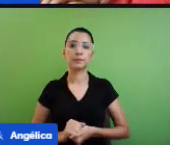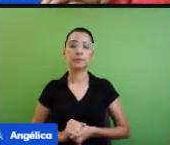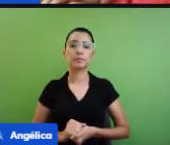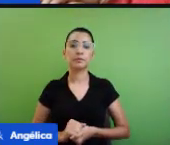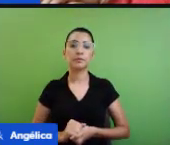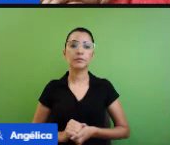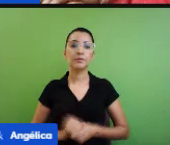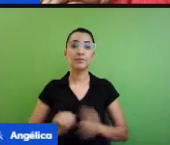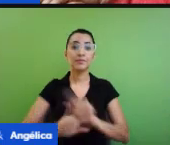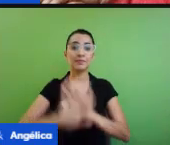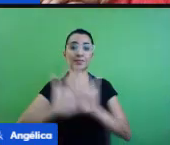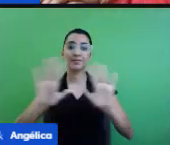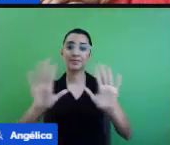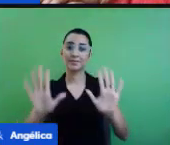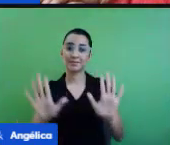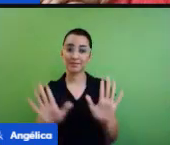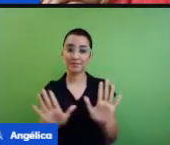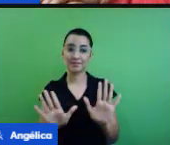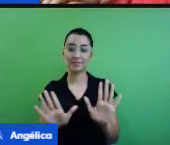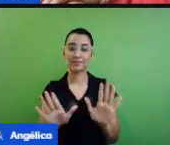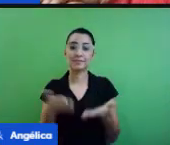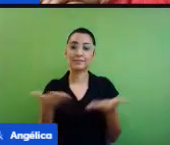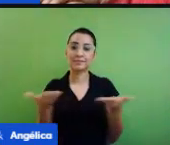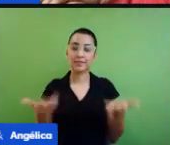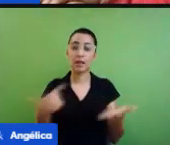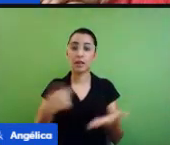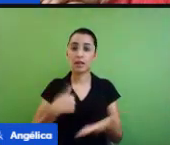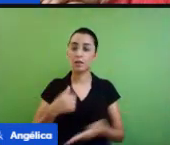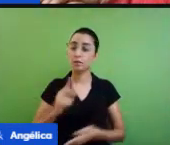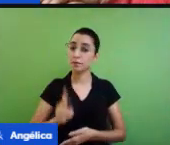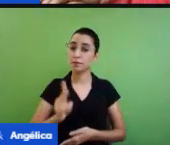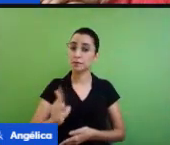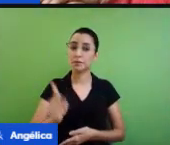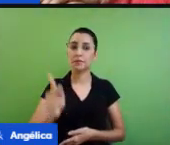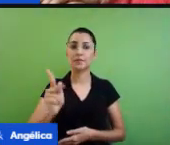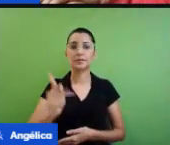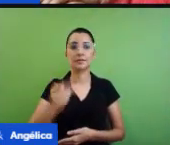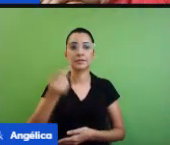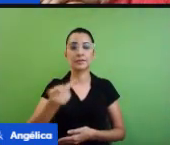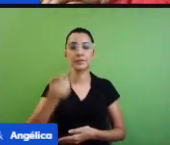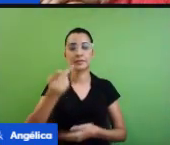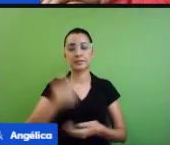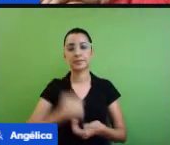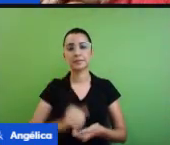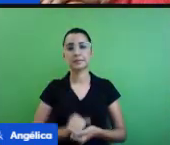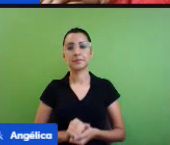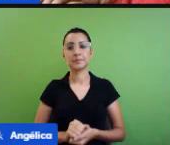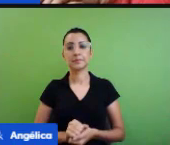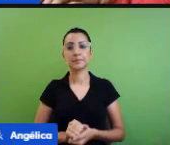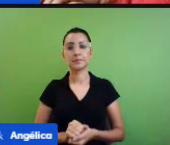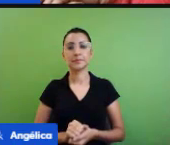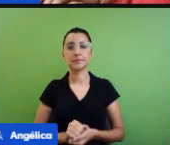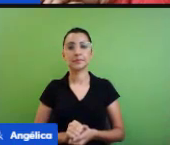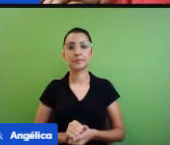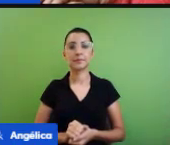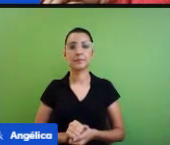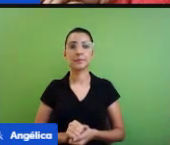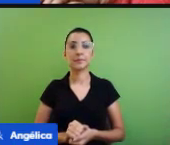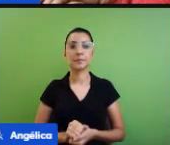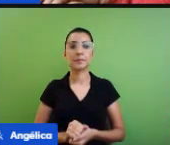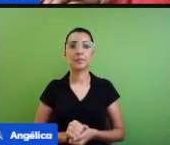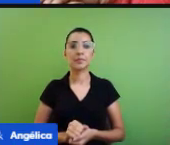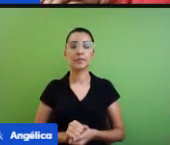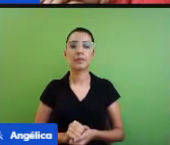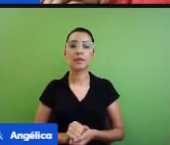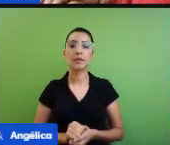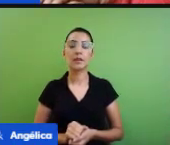Olá, então, dando continuidade, né, o que a professora Graciela acabou de falar, né,